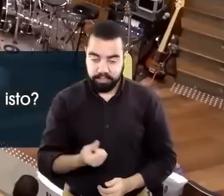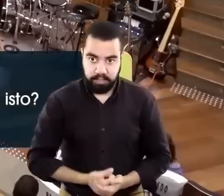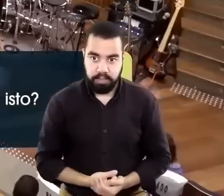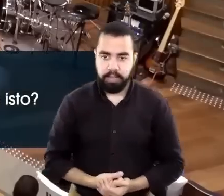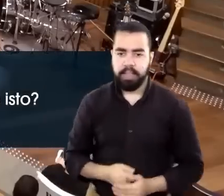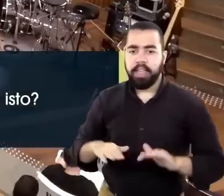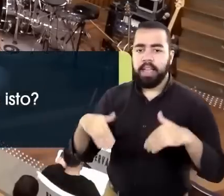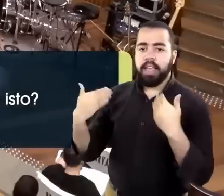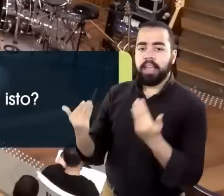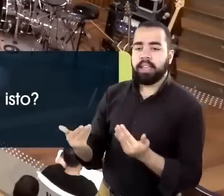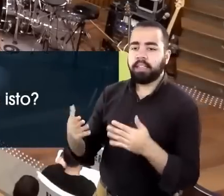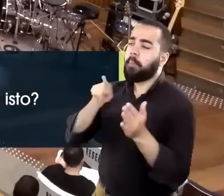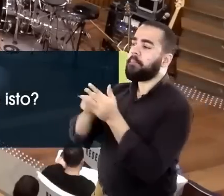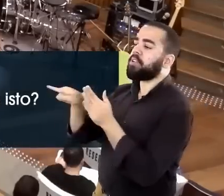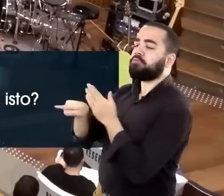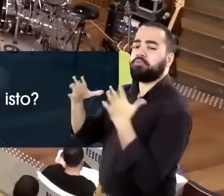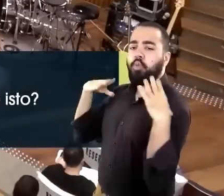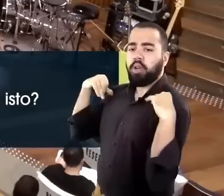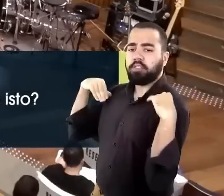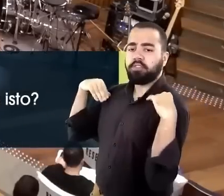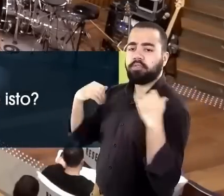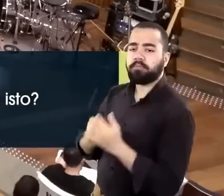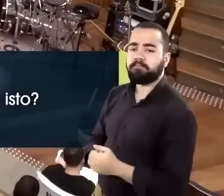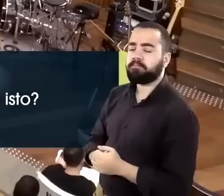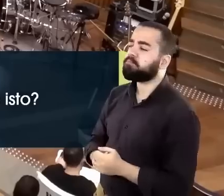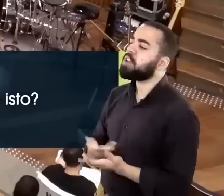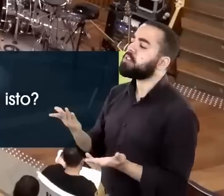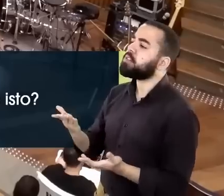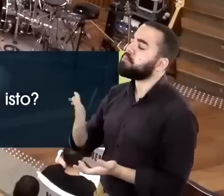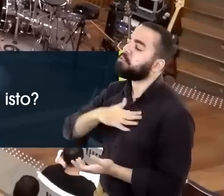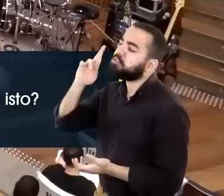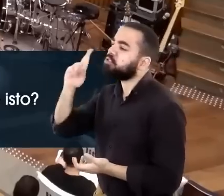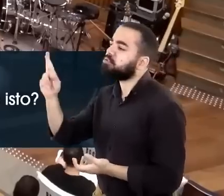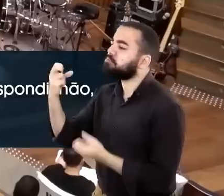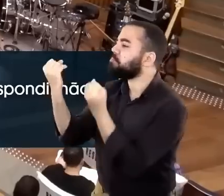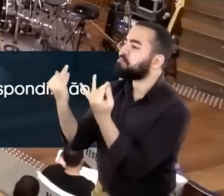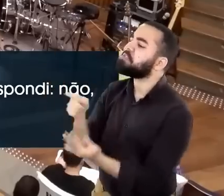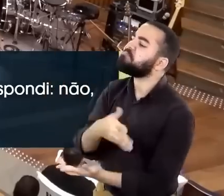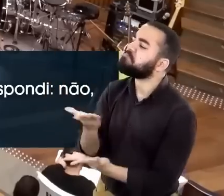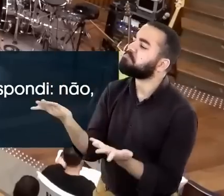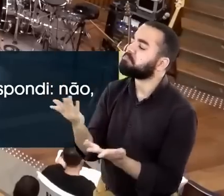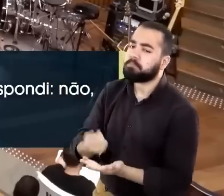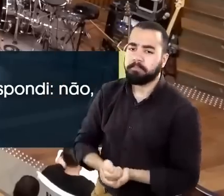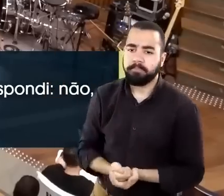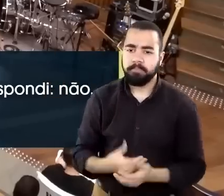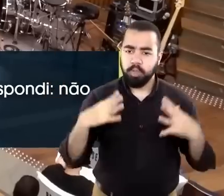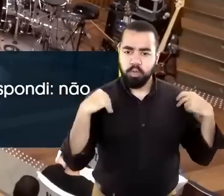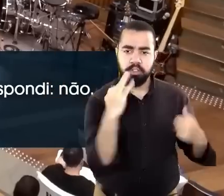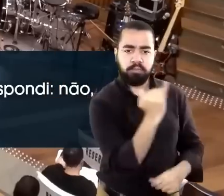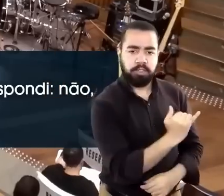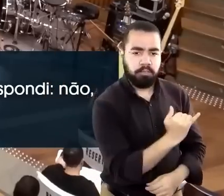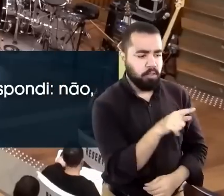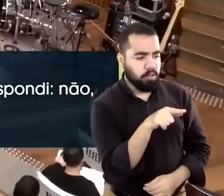Então, perguntei ao anjo, que falava comigo: meu Senhor, que é isso? Respondeu-me